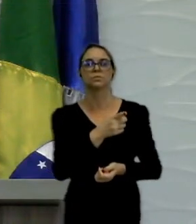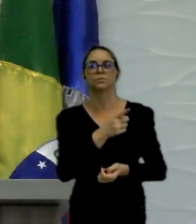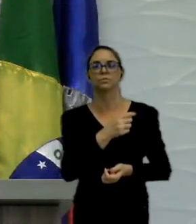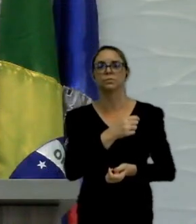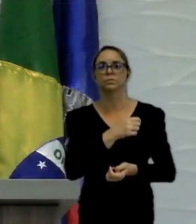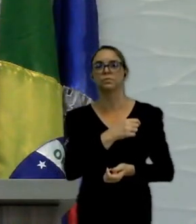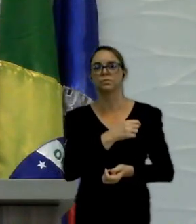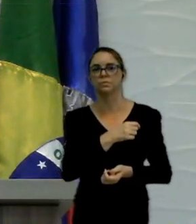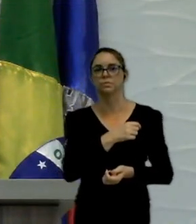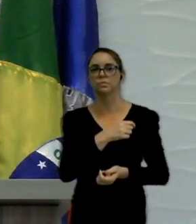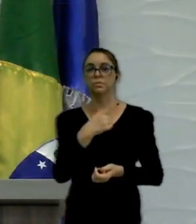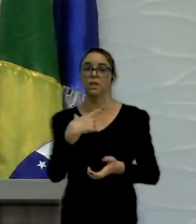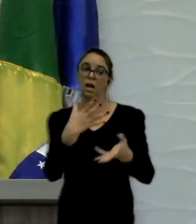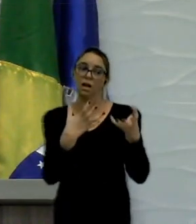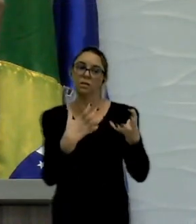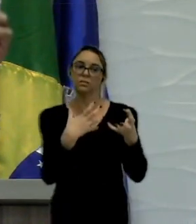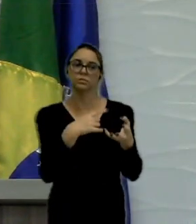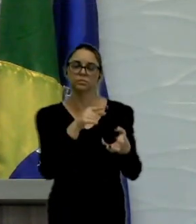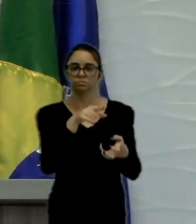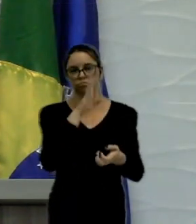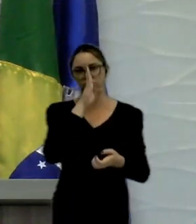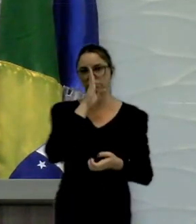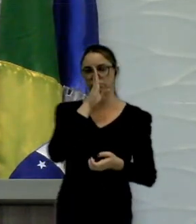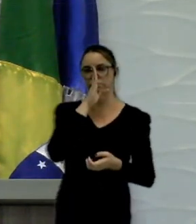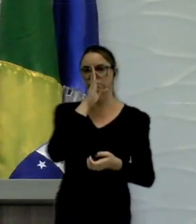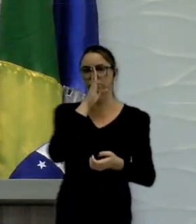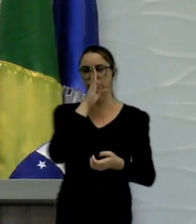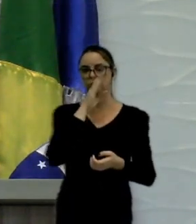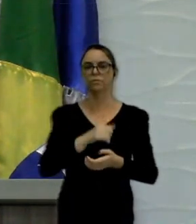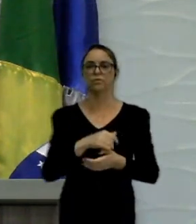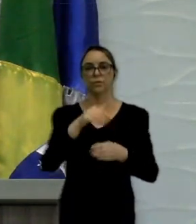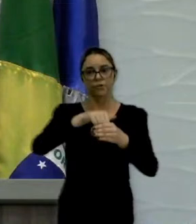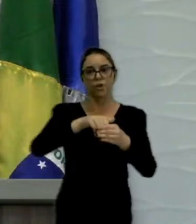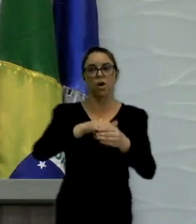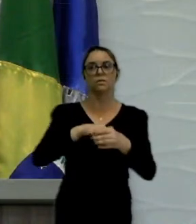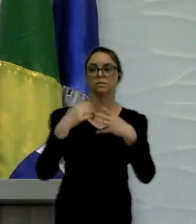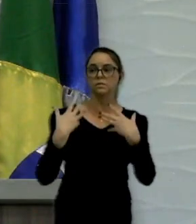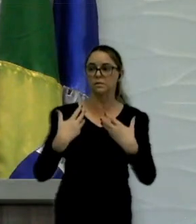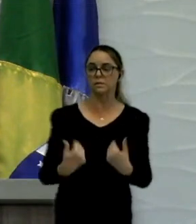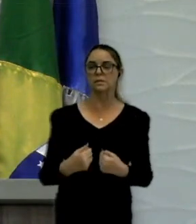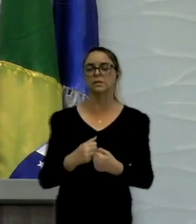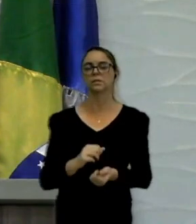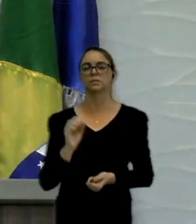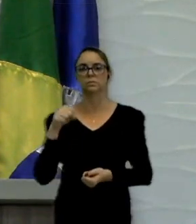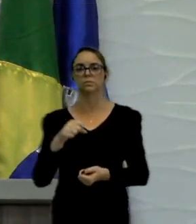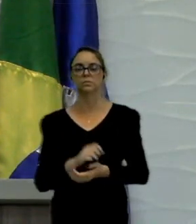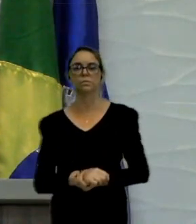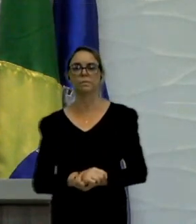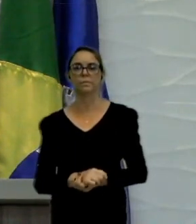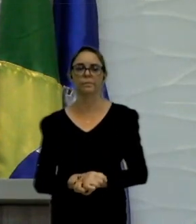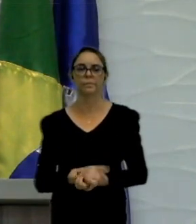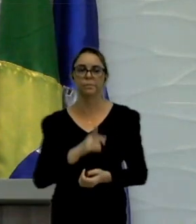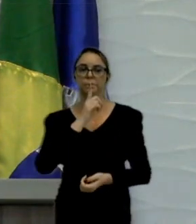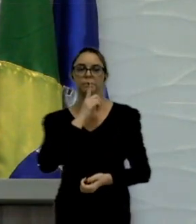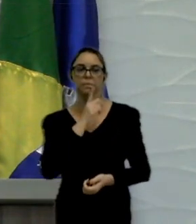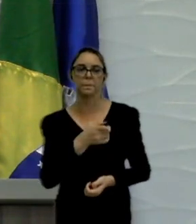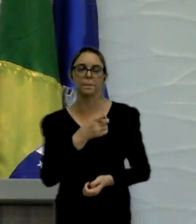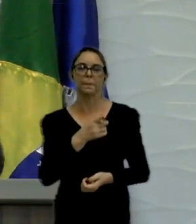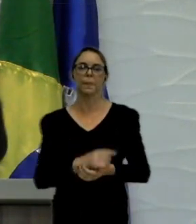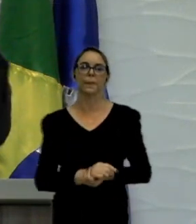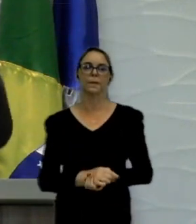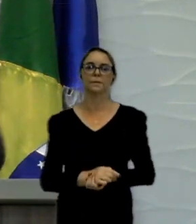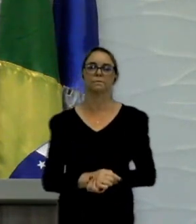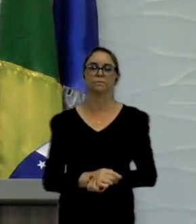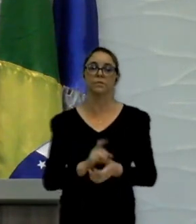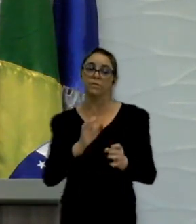A indicação. Eu quero que Vossa Excelência fique caladinho e pelo menos vote a favor do requerimento, da indicação. Faça pelo